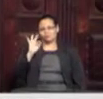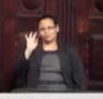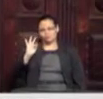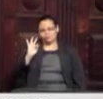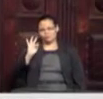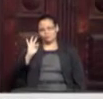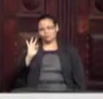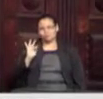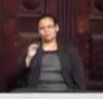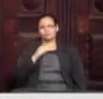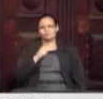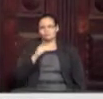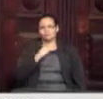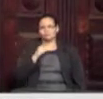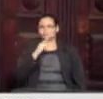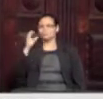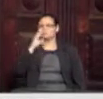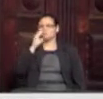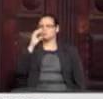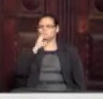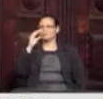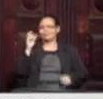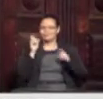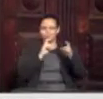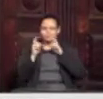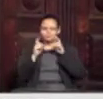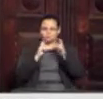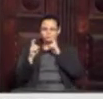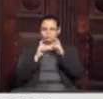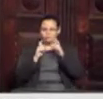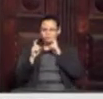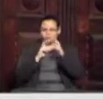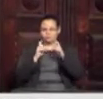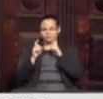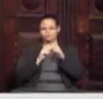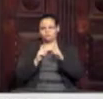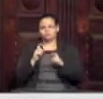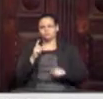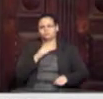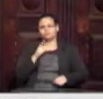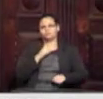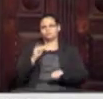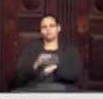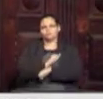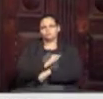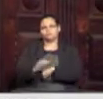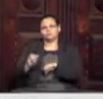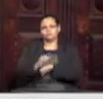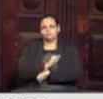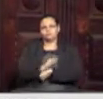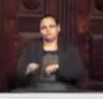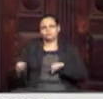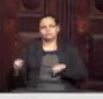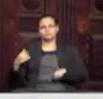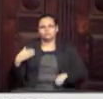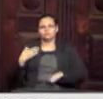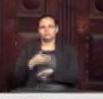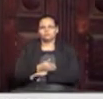o debate houve uma estratégia engendrado